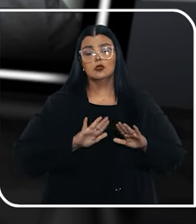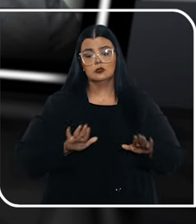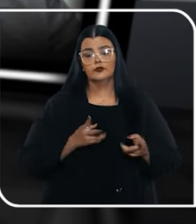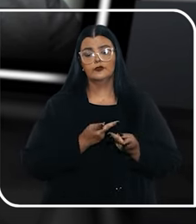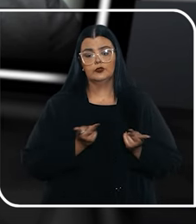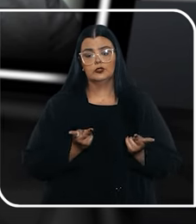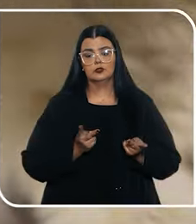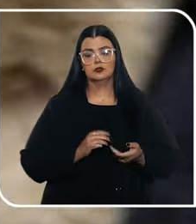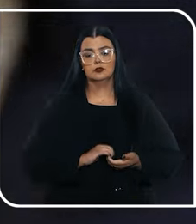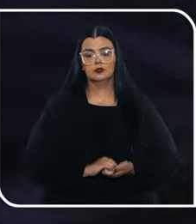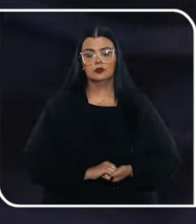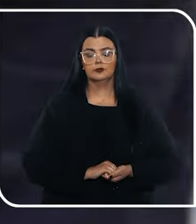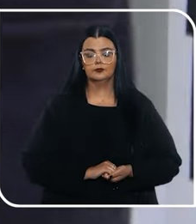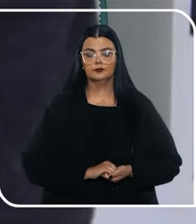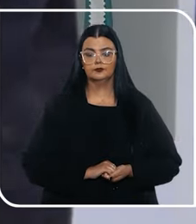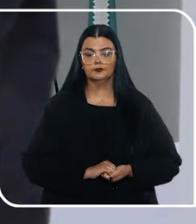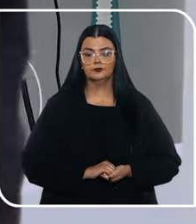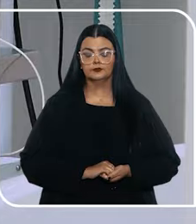e assim visitar.